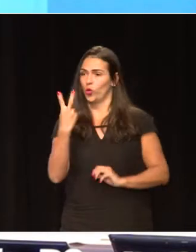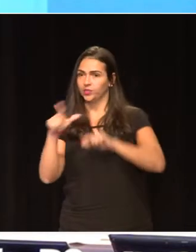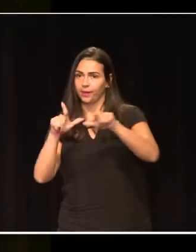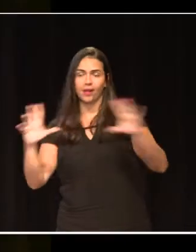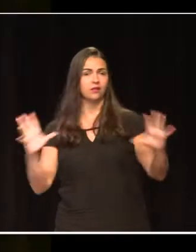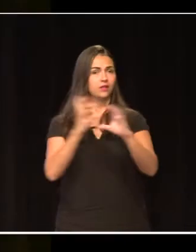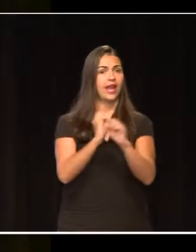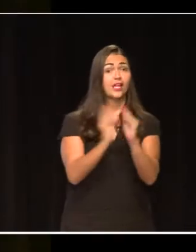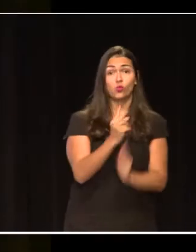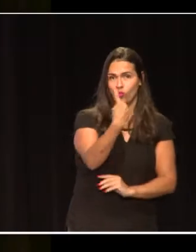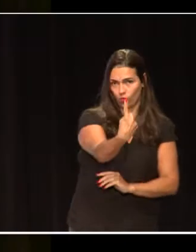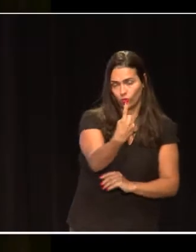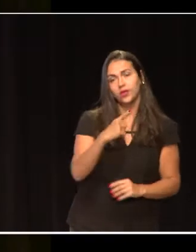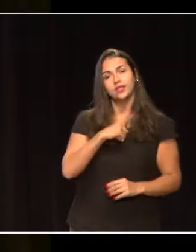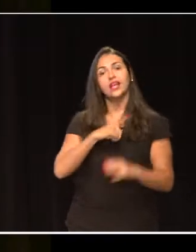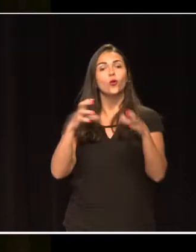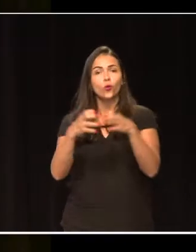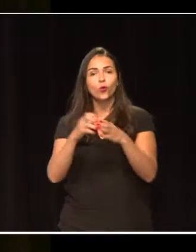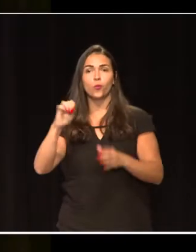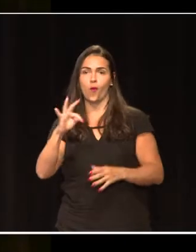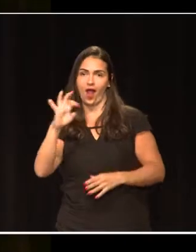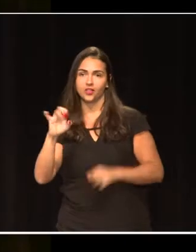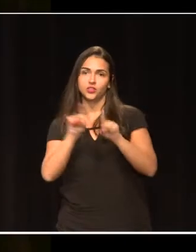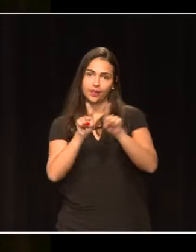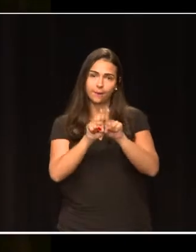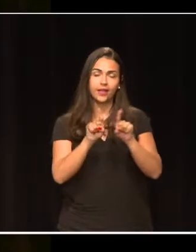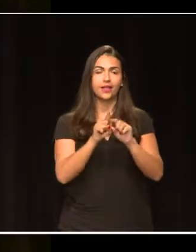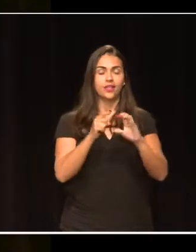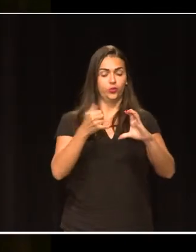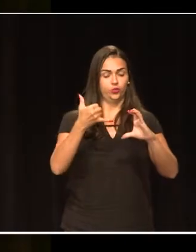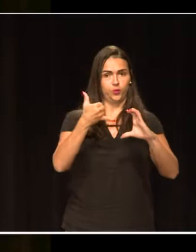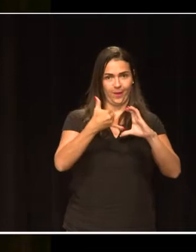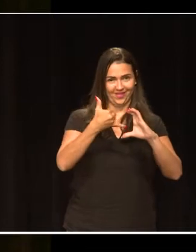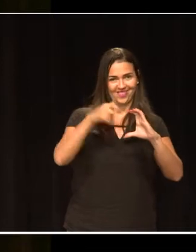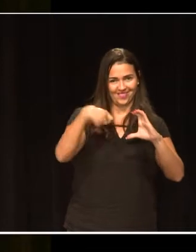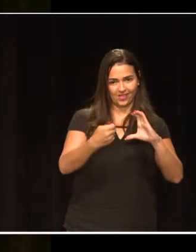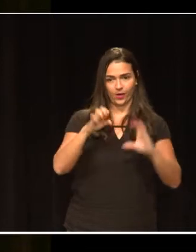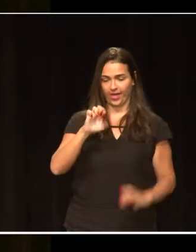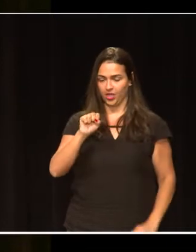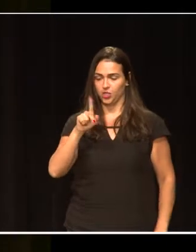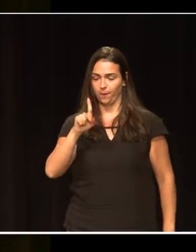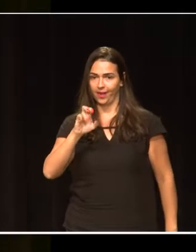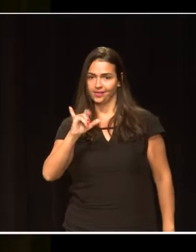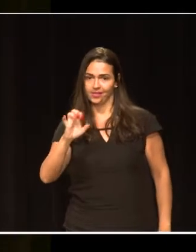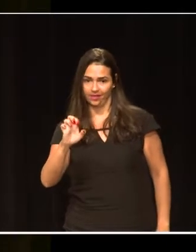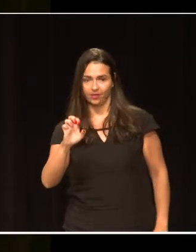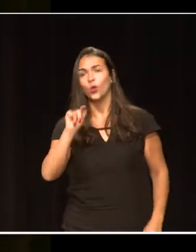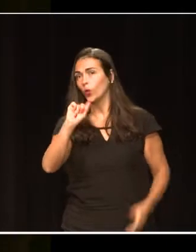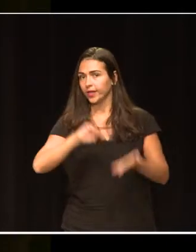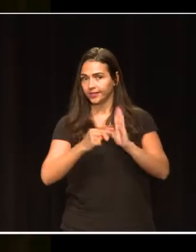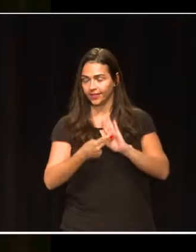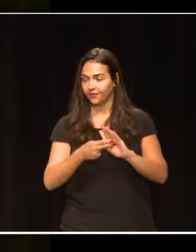disse, tanto do Arte e Gestação quanto do SPES. O Arte e Gestação, que eu estou até com a camisa do grupo, é um grupo